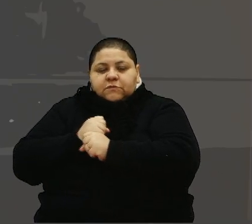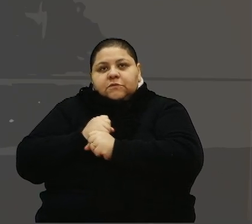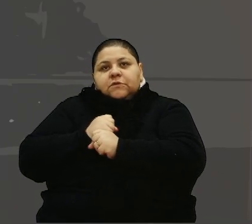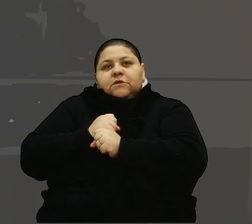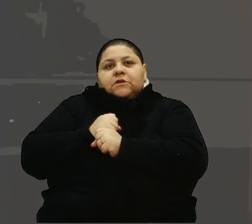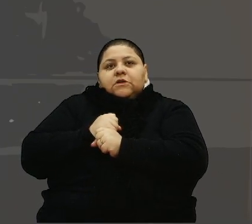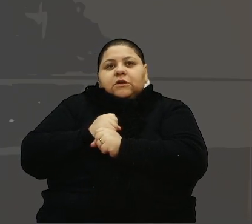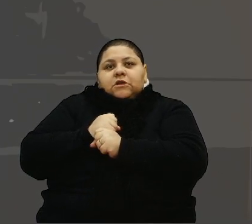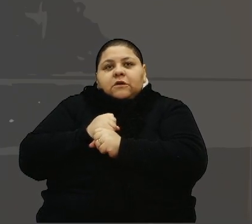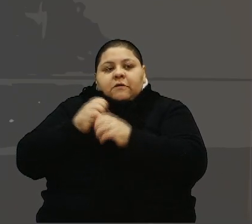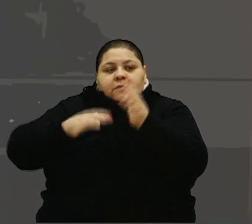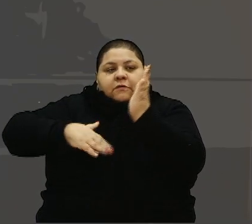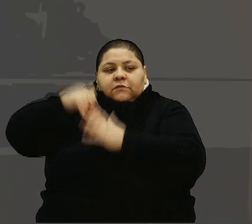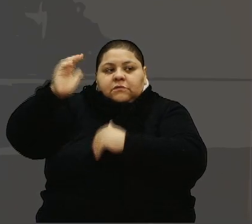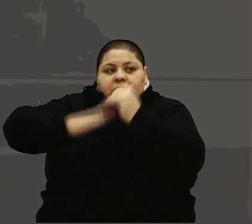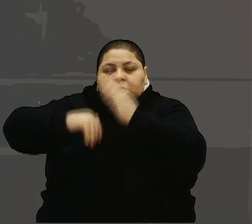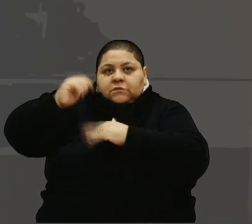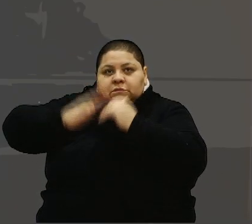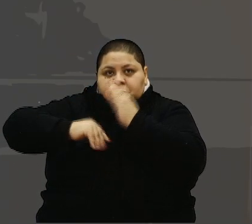executadas